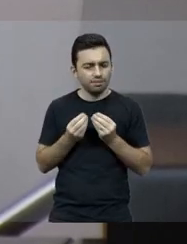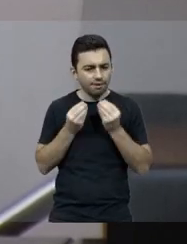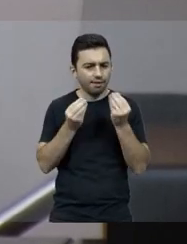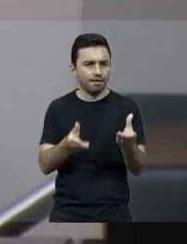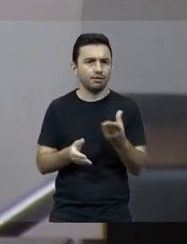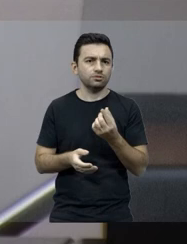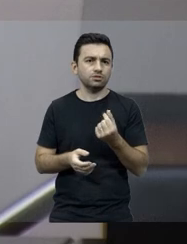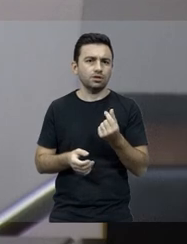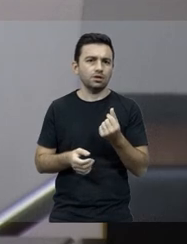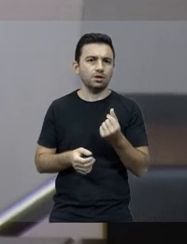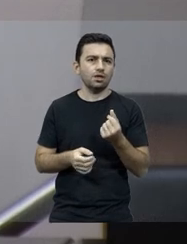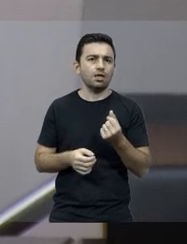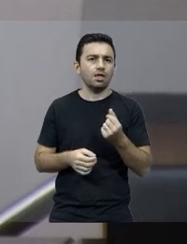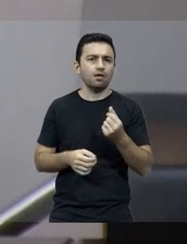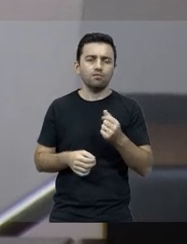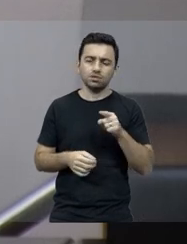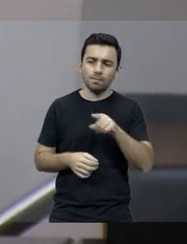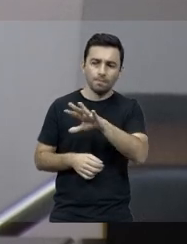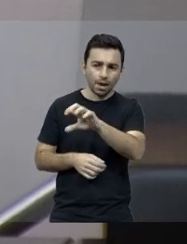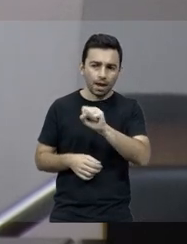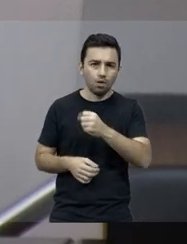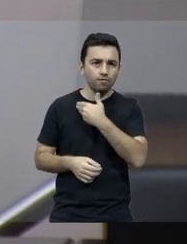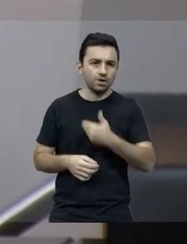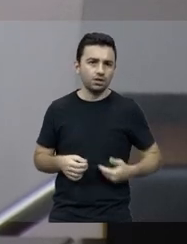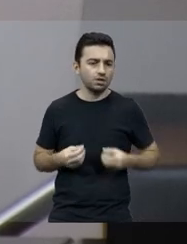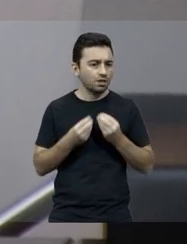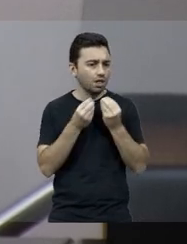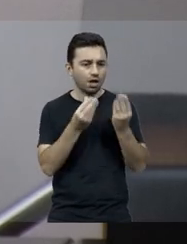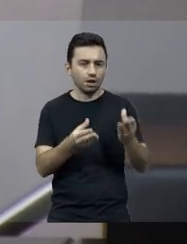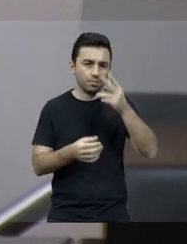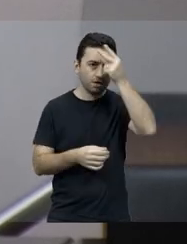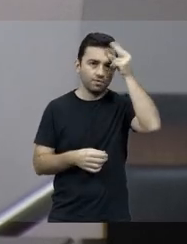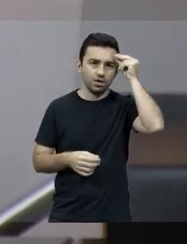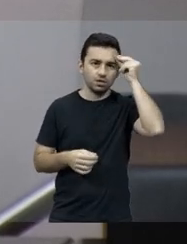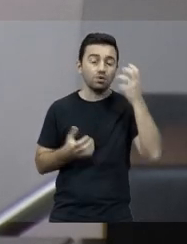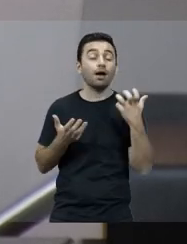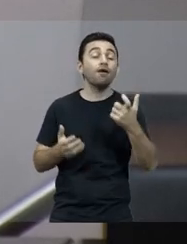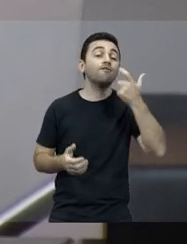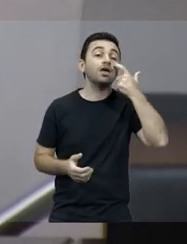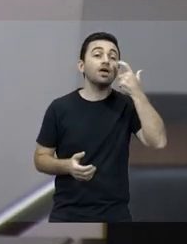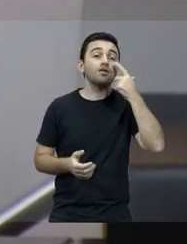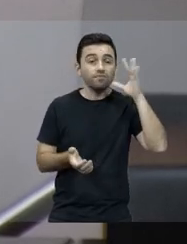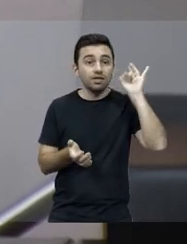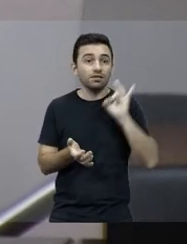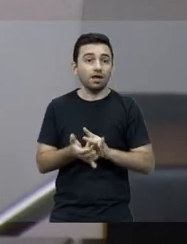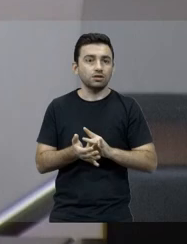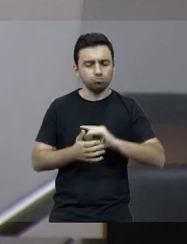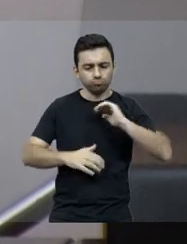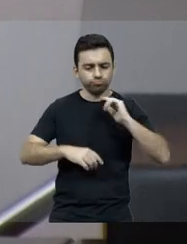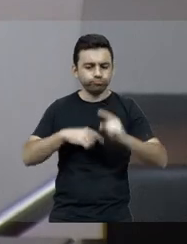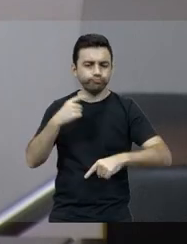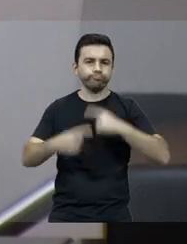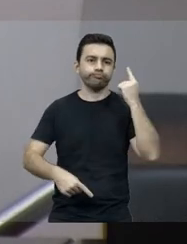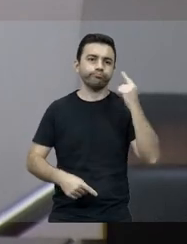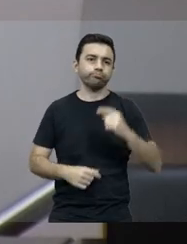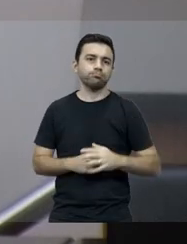sempre trabalho de office boy. Se eu pego o dinheiro do governo do Estado e entrego para os prefeitos. Nós queremos ver realização e potência do Estado. Eu